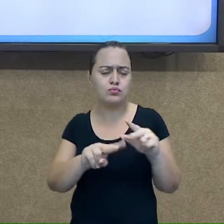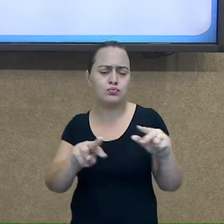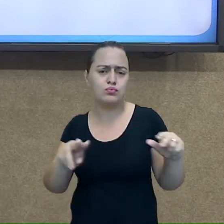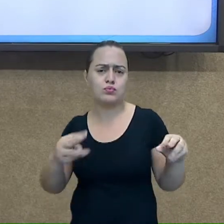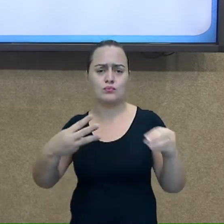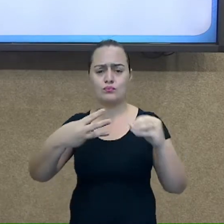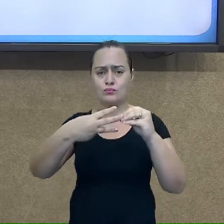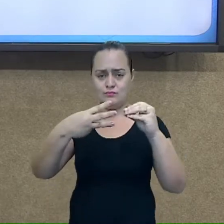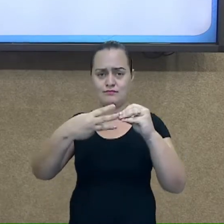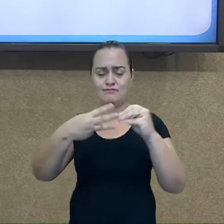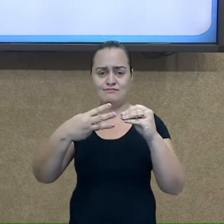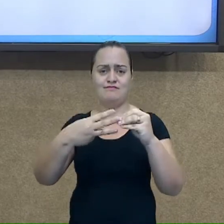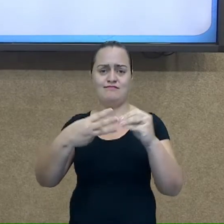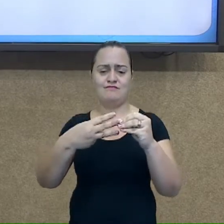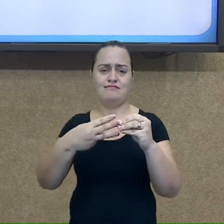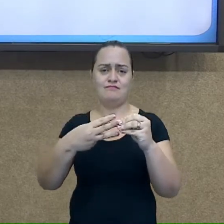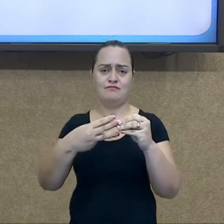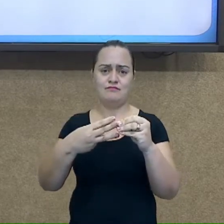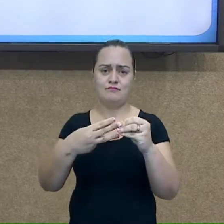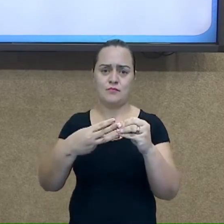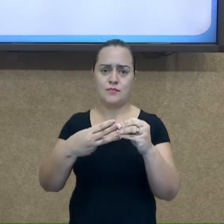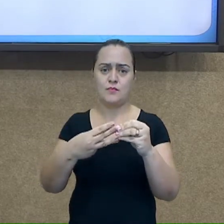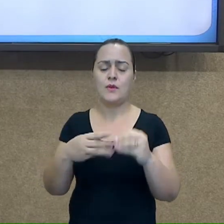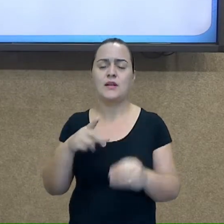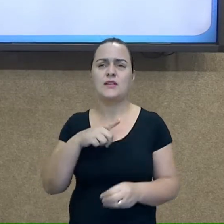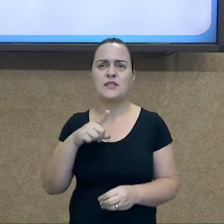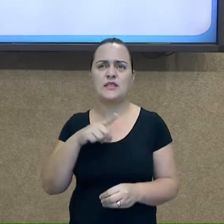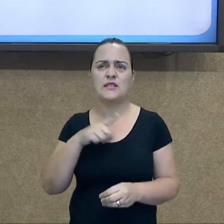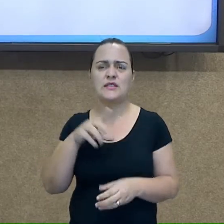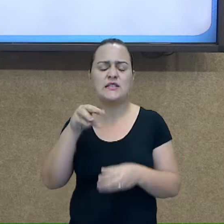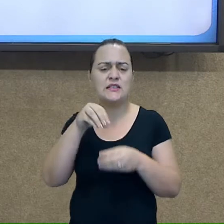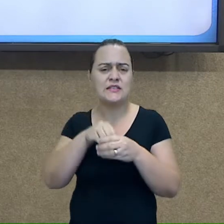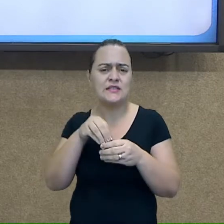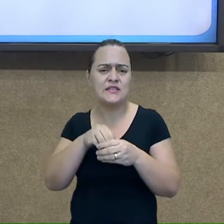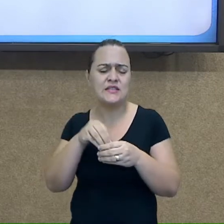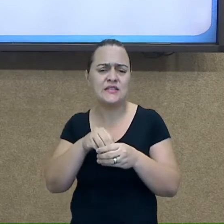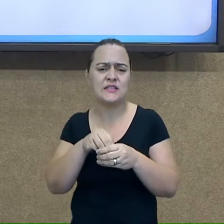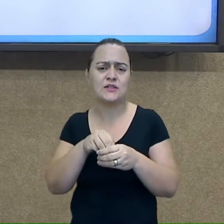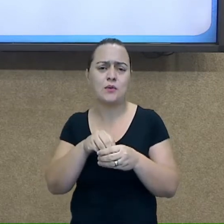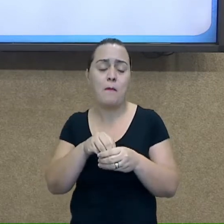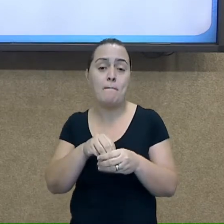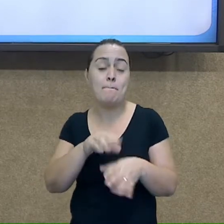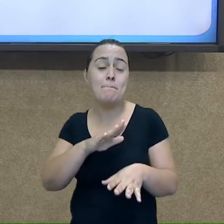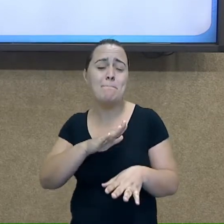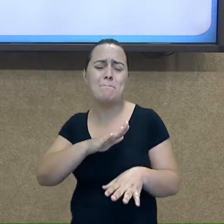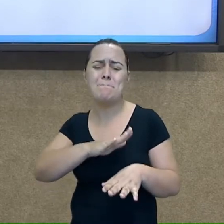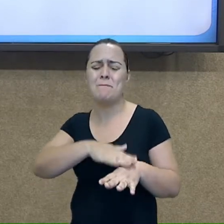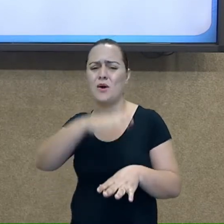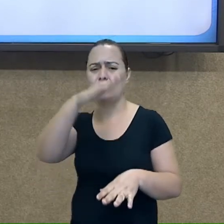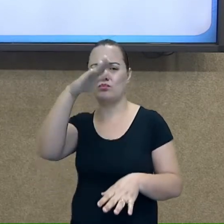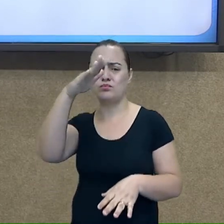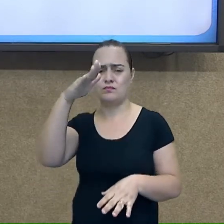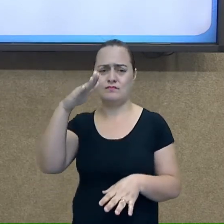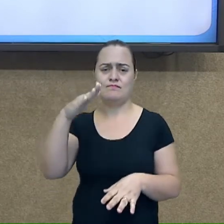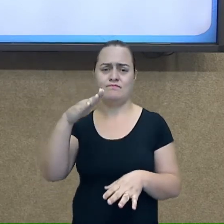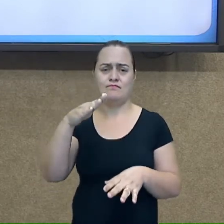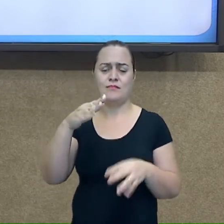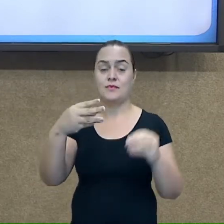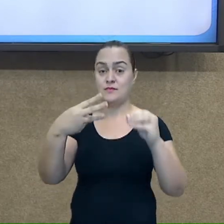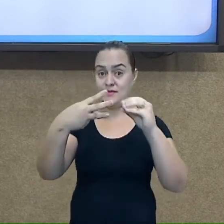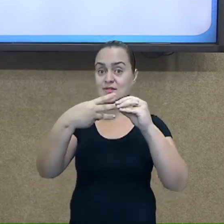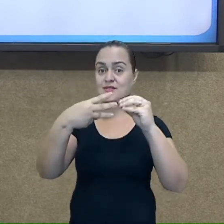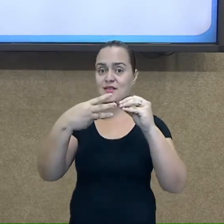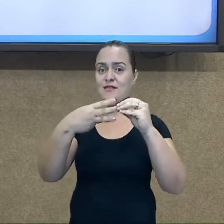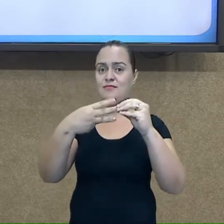muitas outras estruturas, muitas outras substâncias, é um número muito grande.